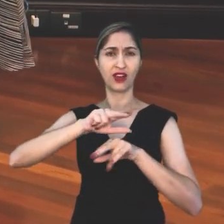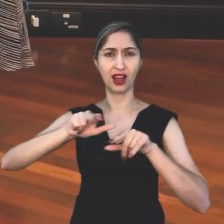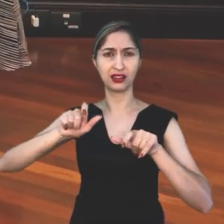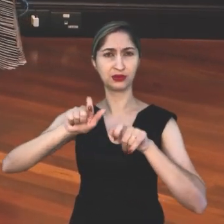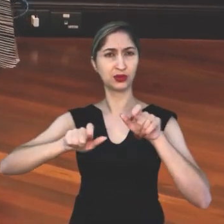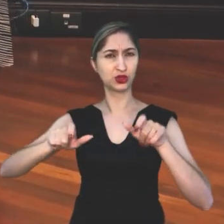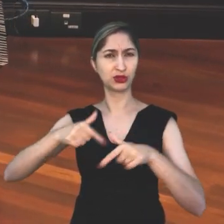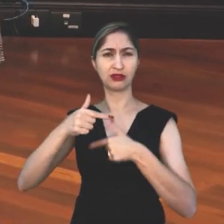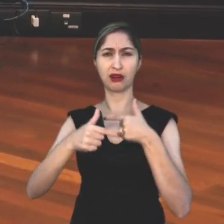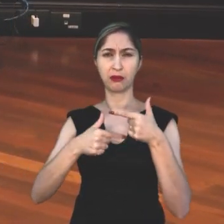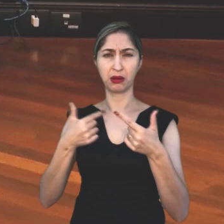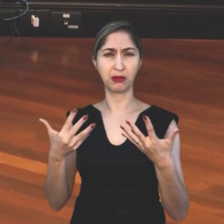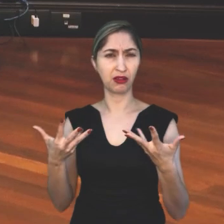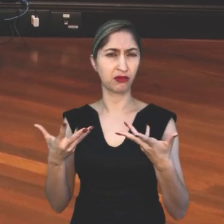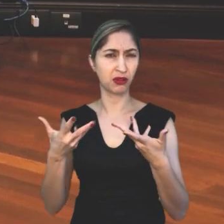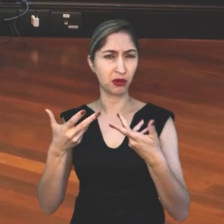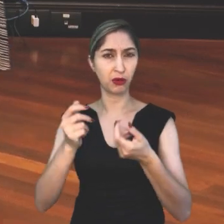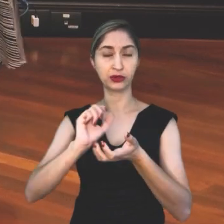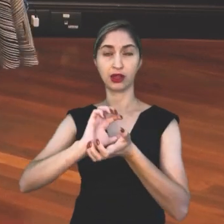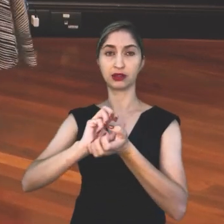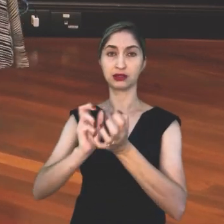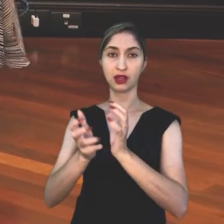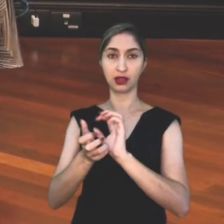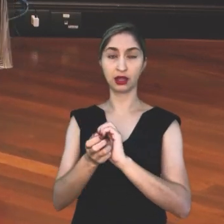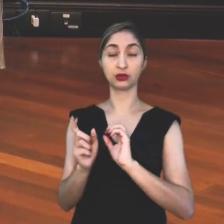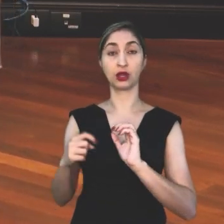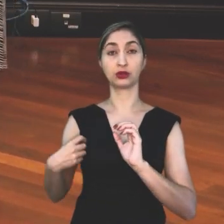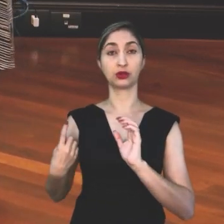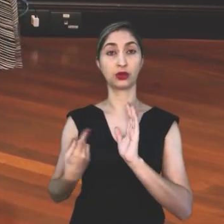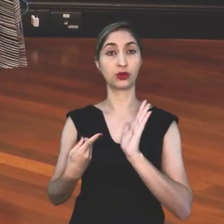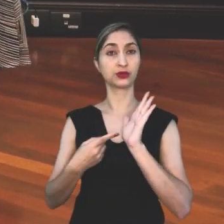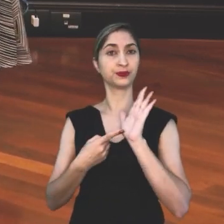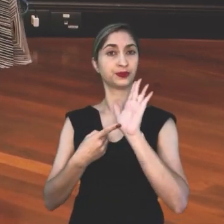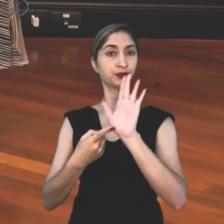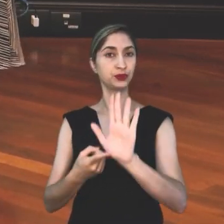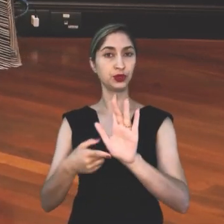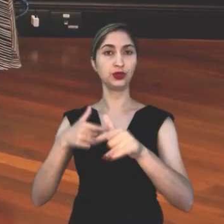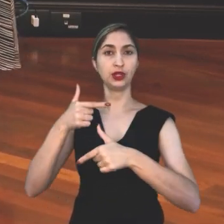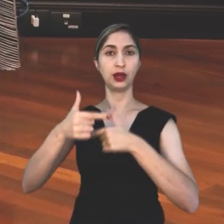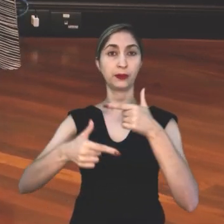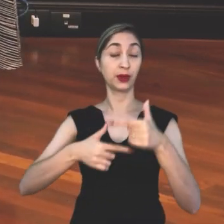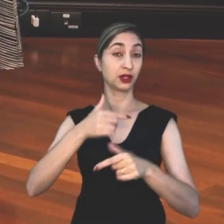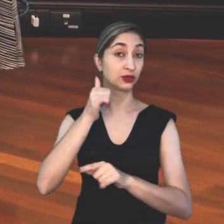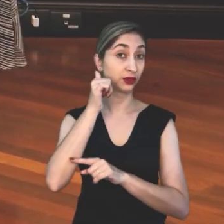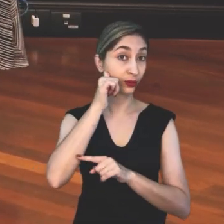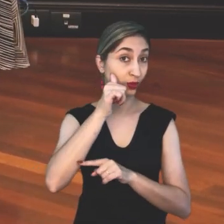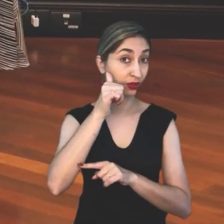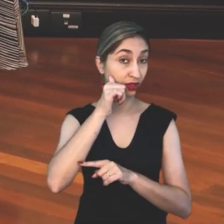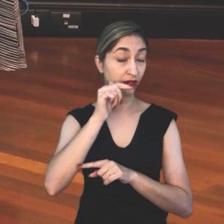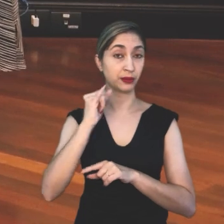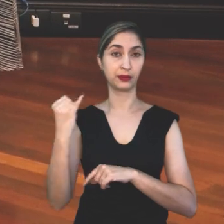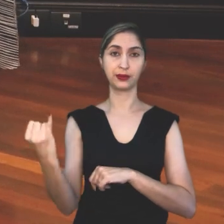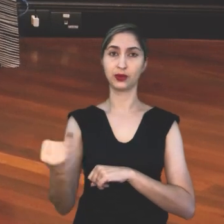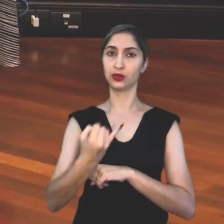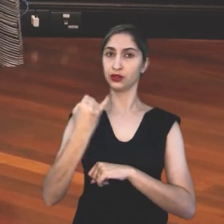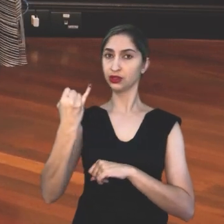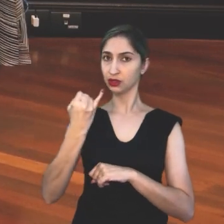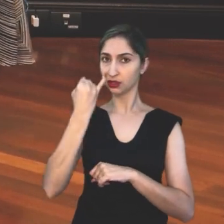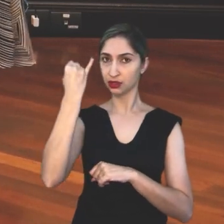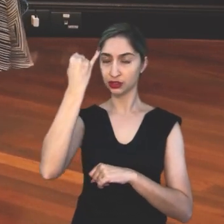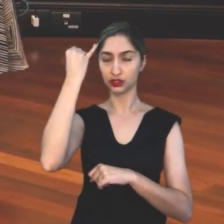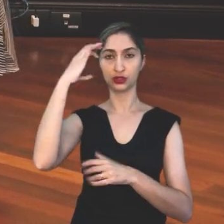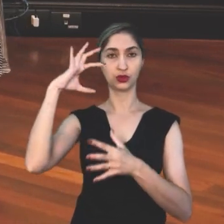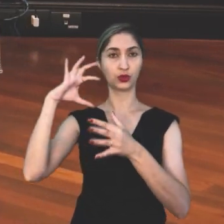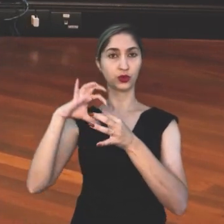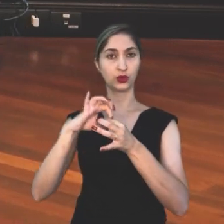mulheres que têm um trabalho muito bacana, então a gente tenta trazer essa força de mostrar a importância do trabalho